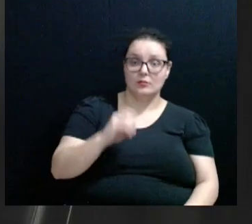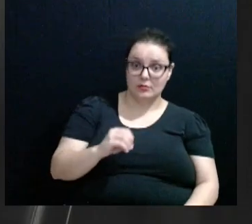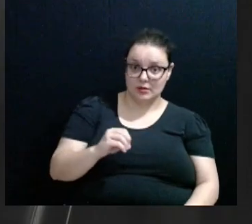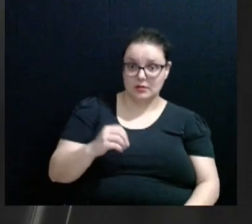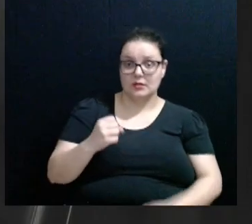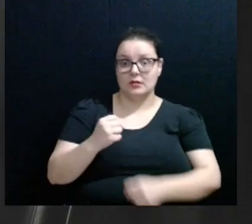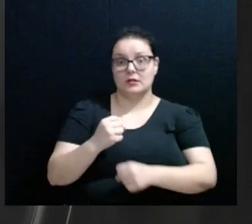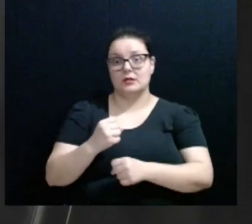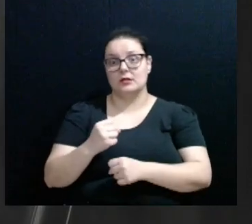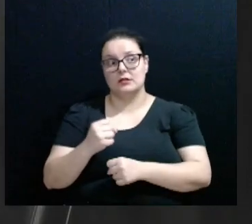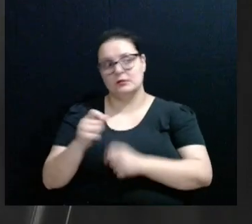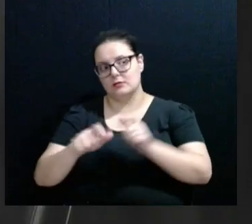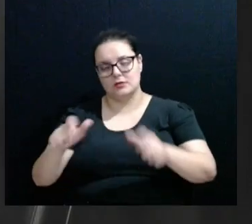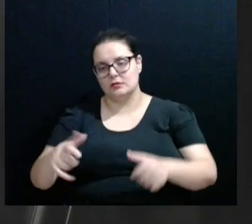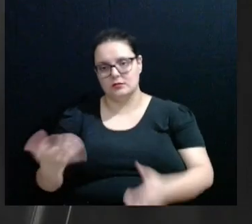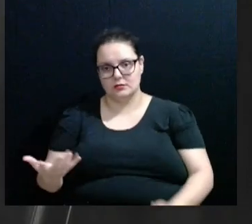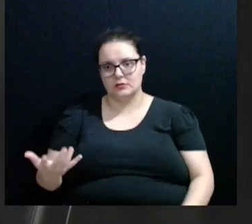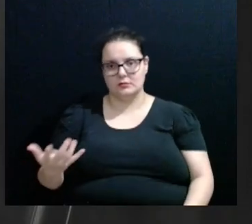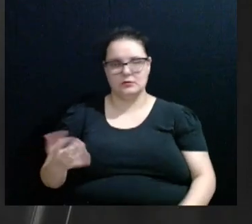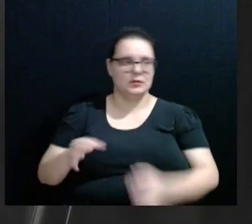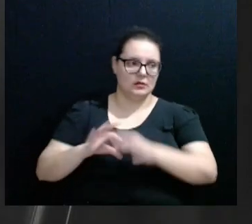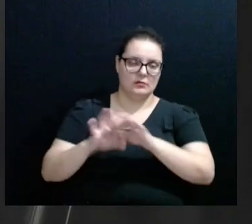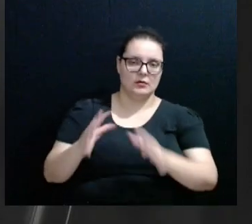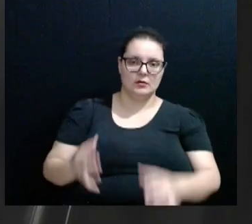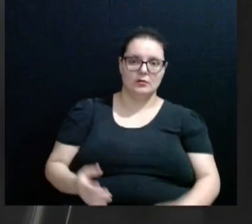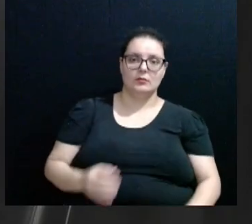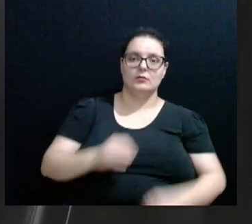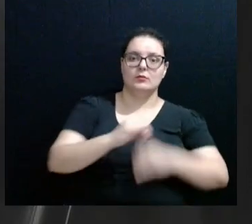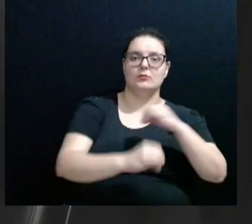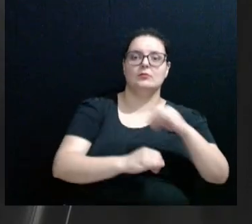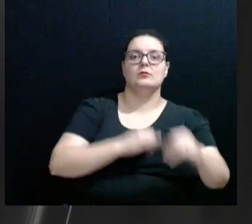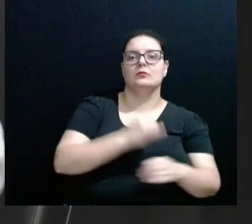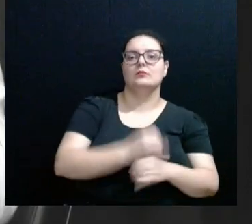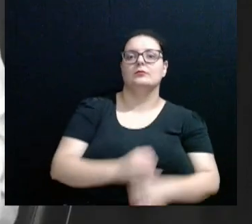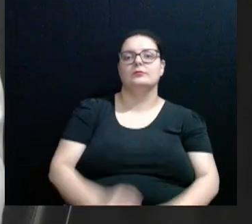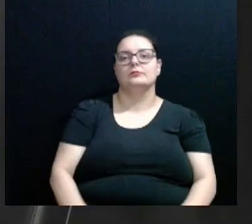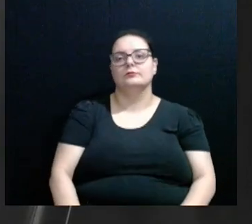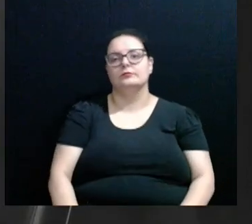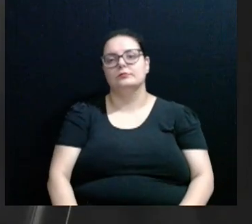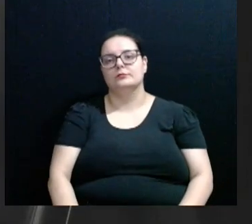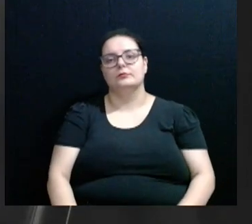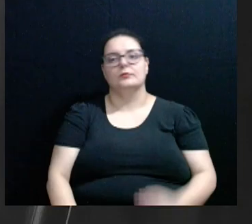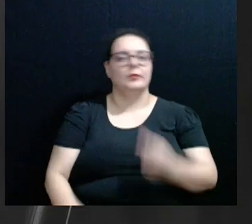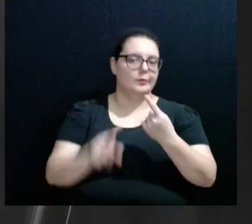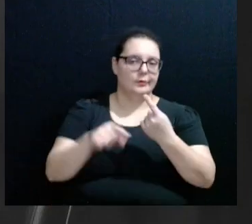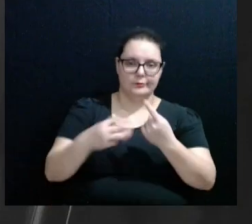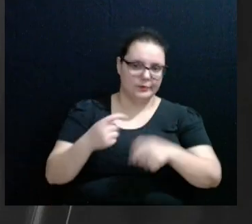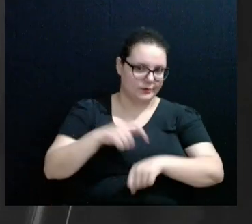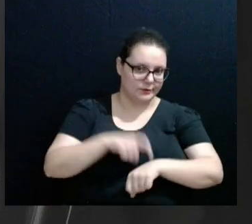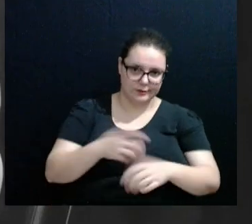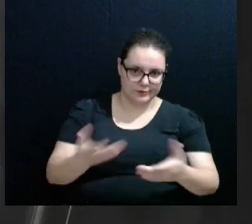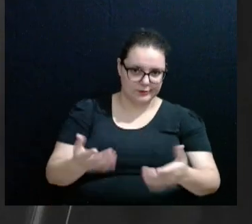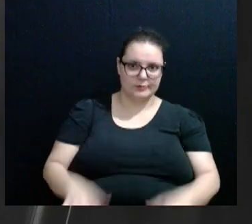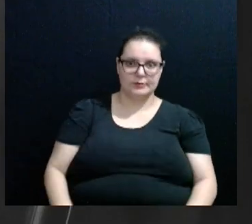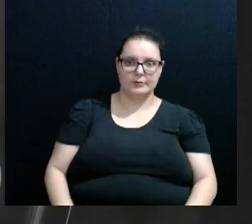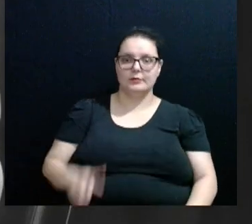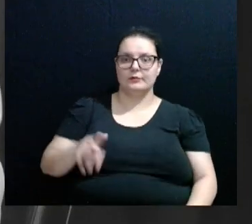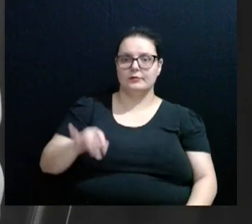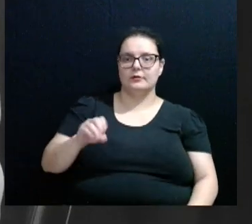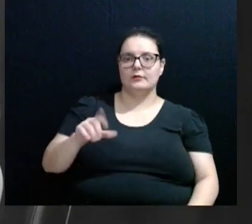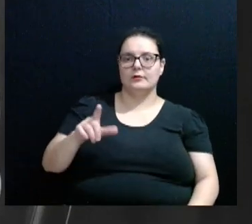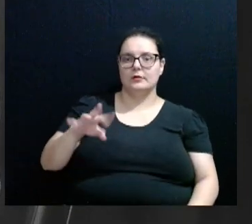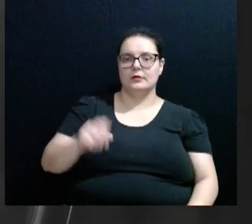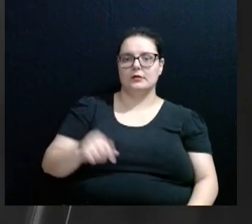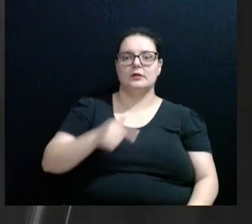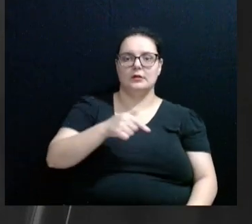predador sexual na internet, ele, com 1/3 desse tempo, ele violenta